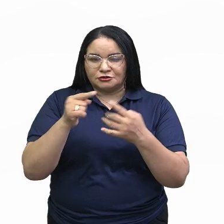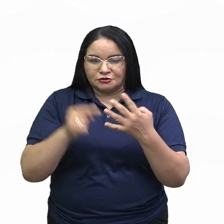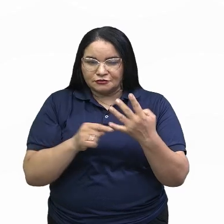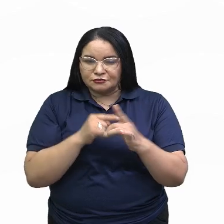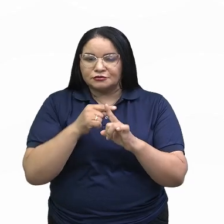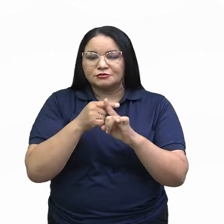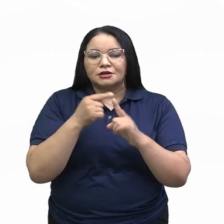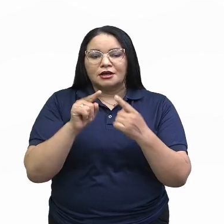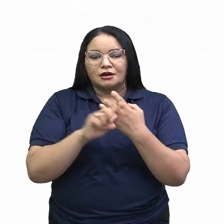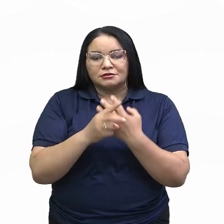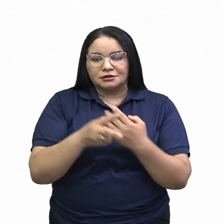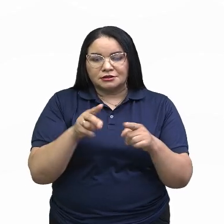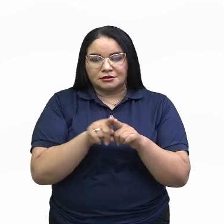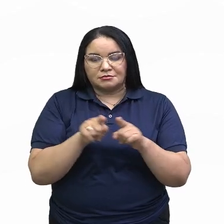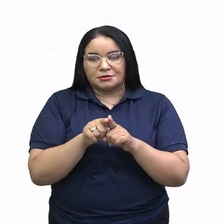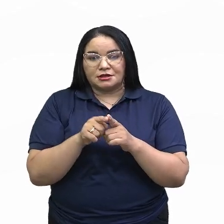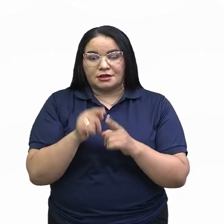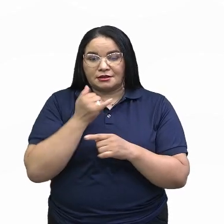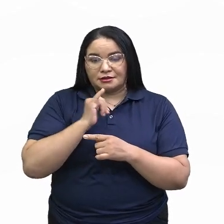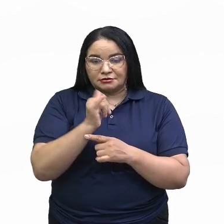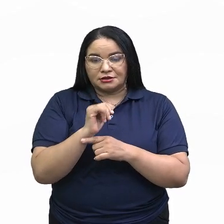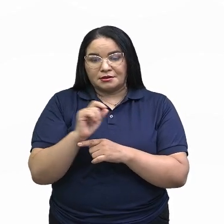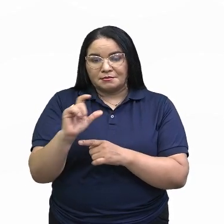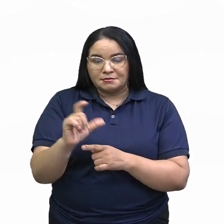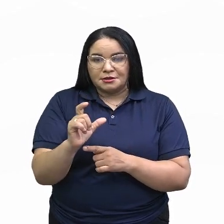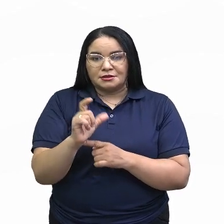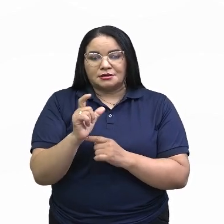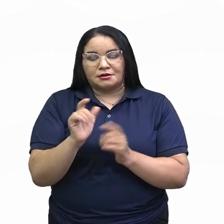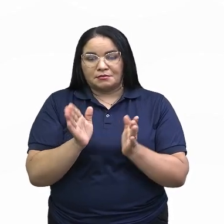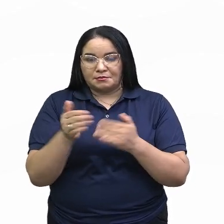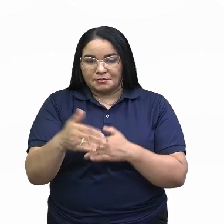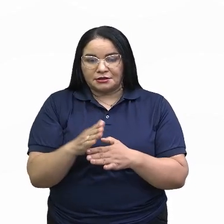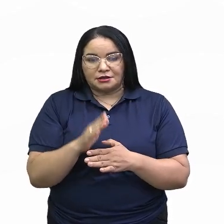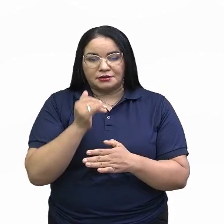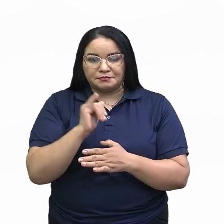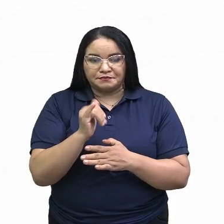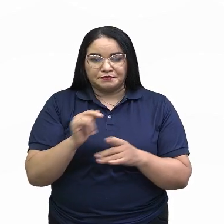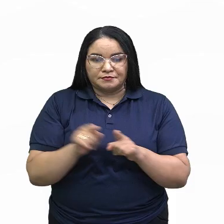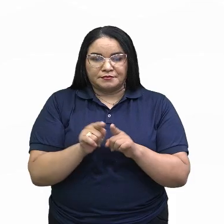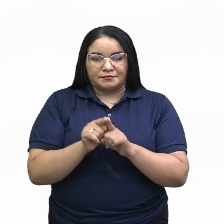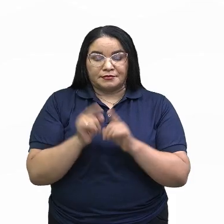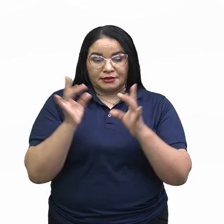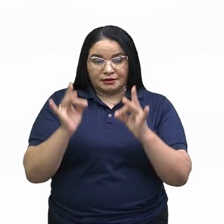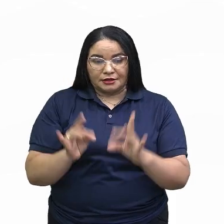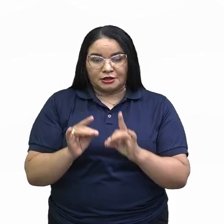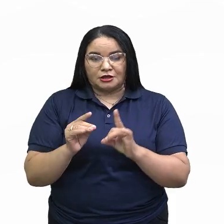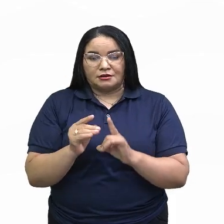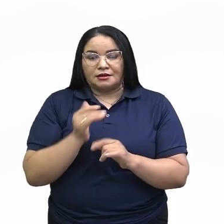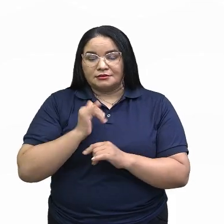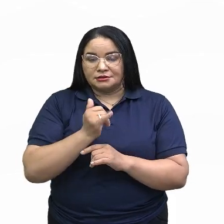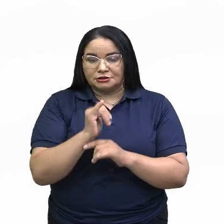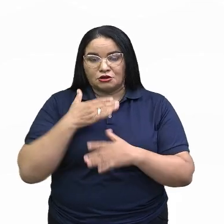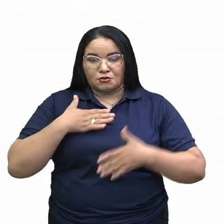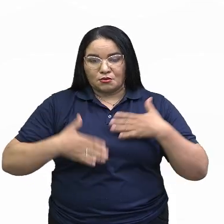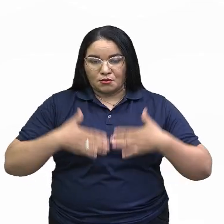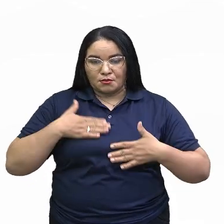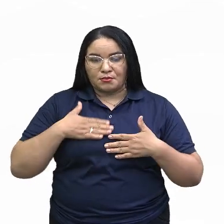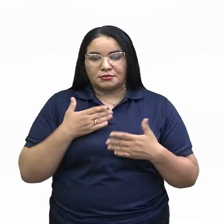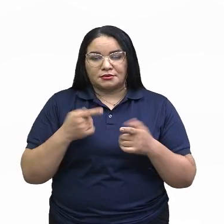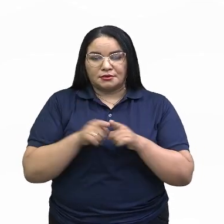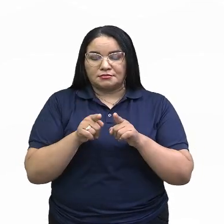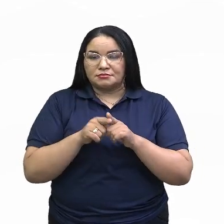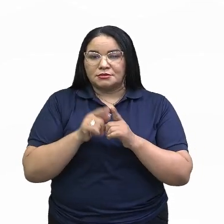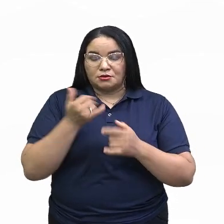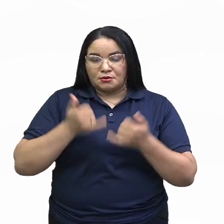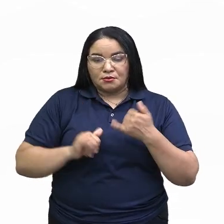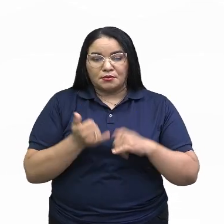implicações, eletroquímica, pilhas e baterias, detalhamento, eletricidade no corpo humano, transmissão de